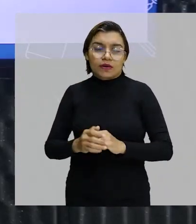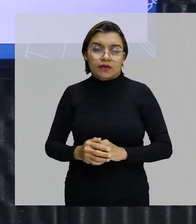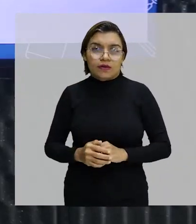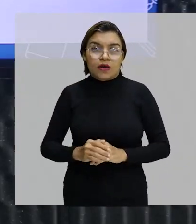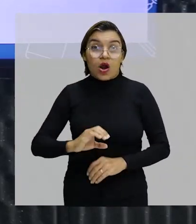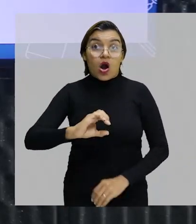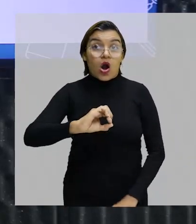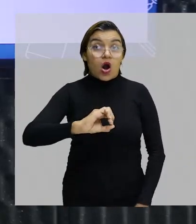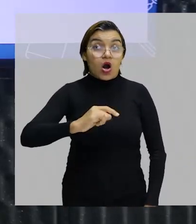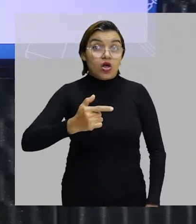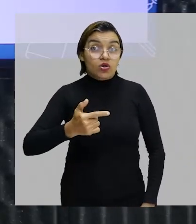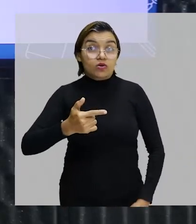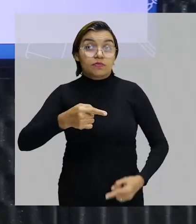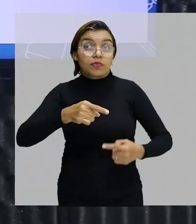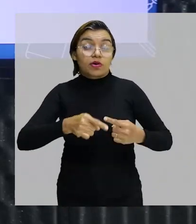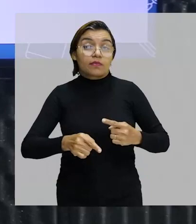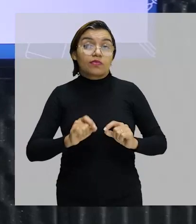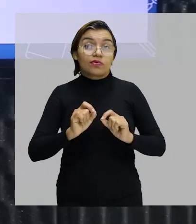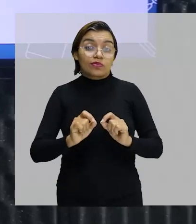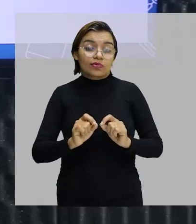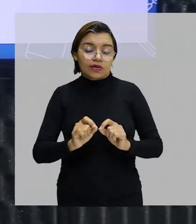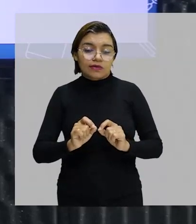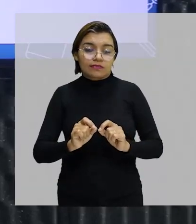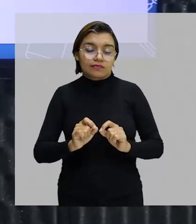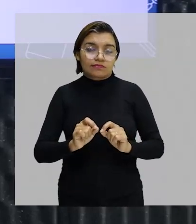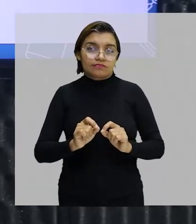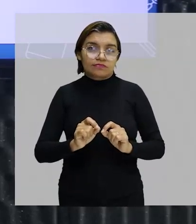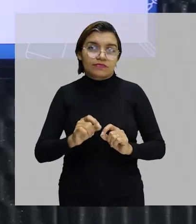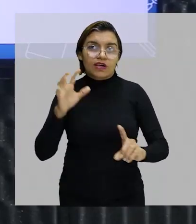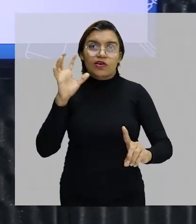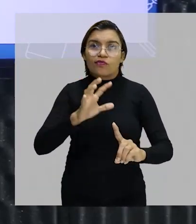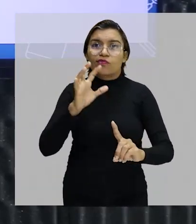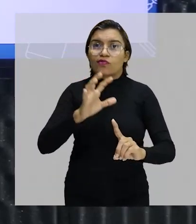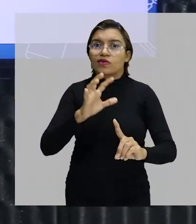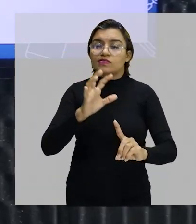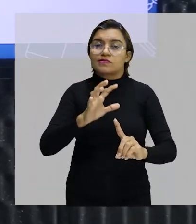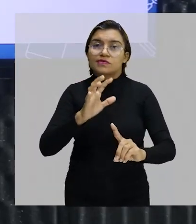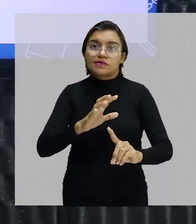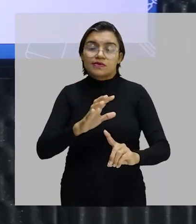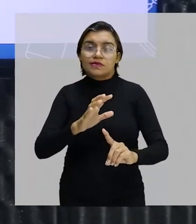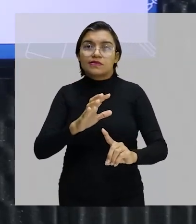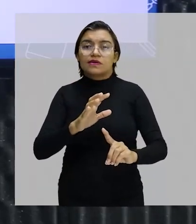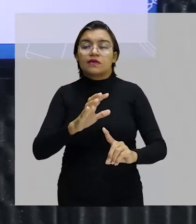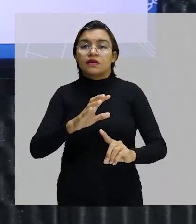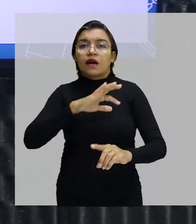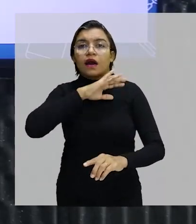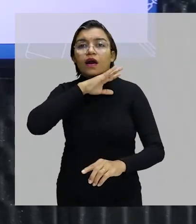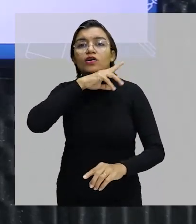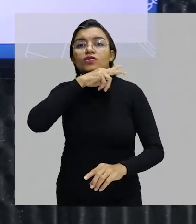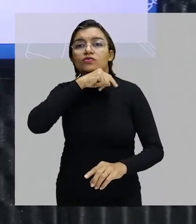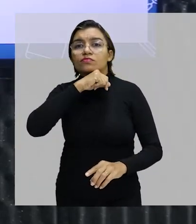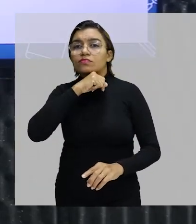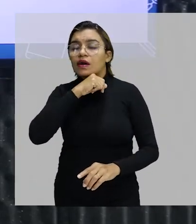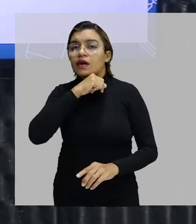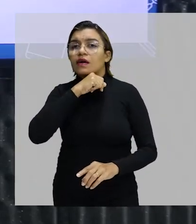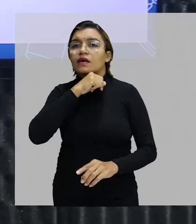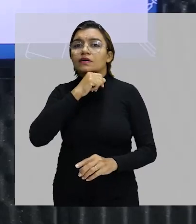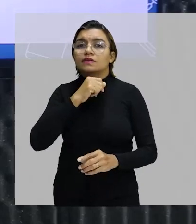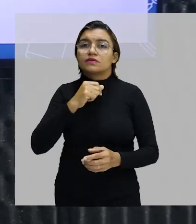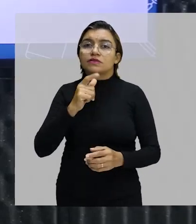do oxigênio, isso vai promover a morte dos organismos aquáticos, que vão depender do